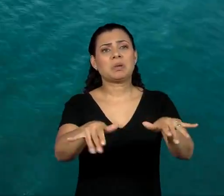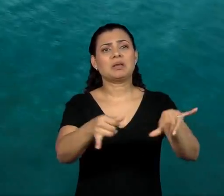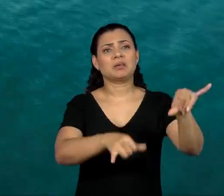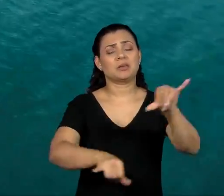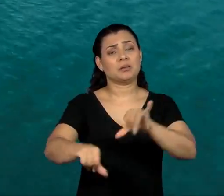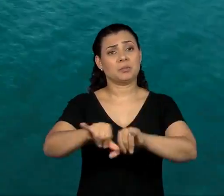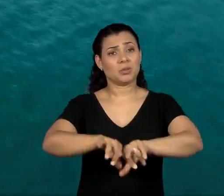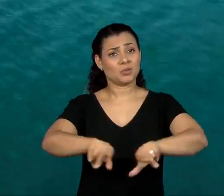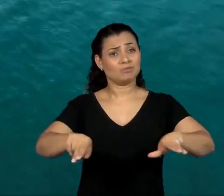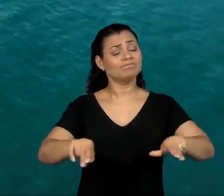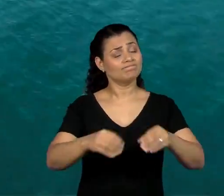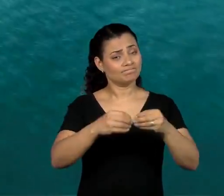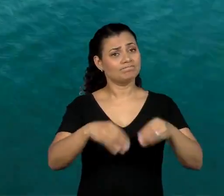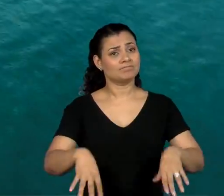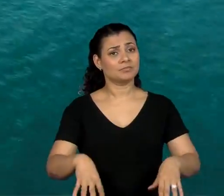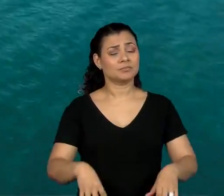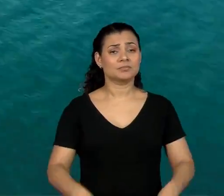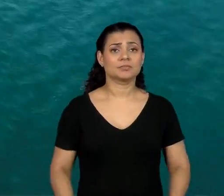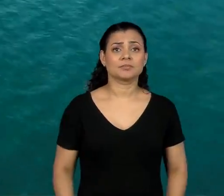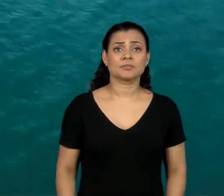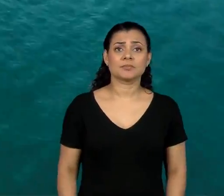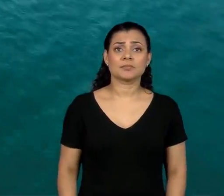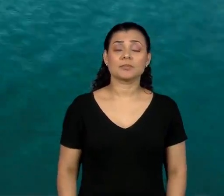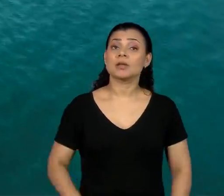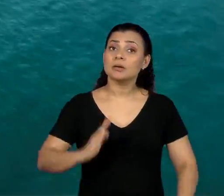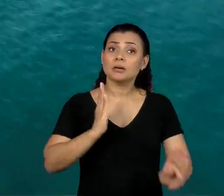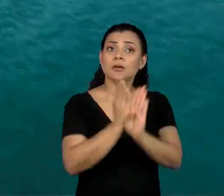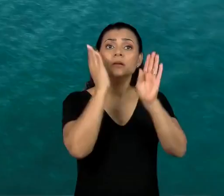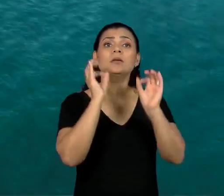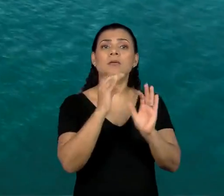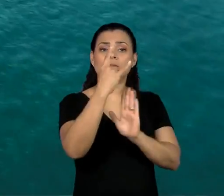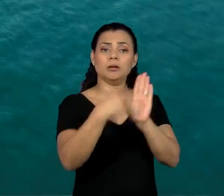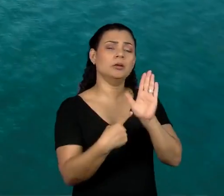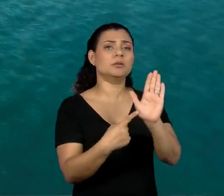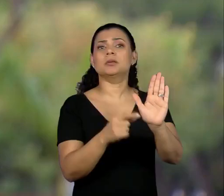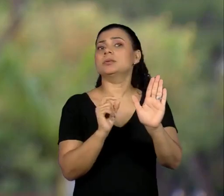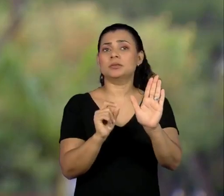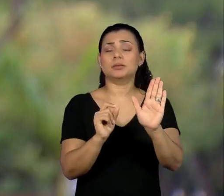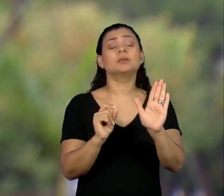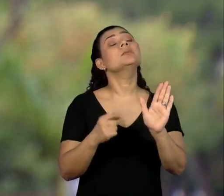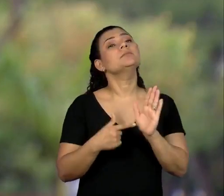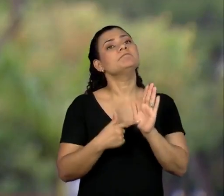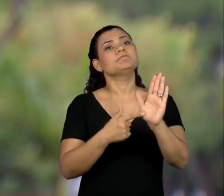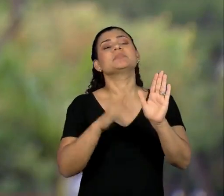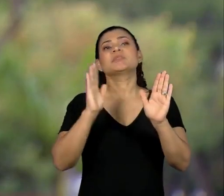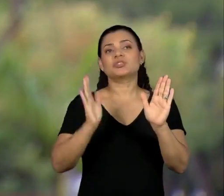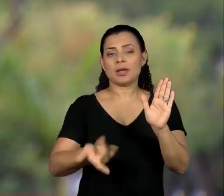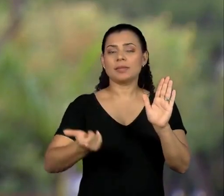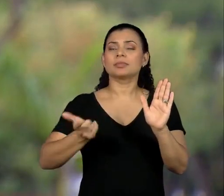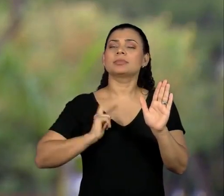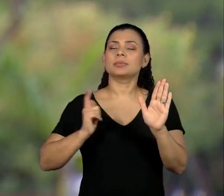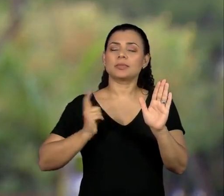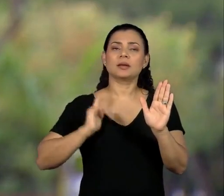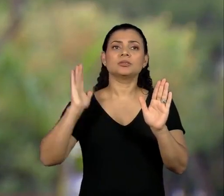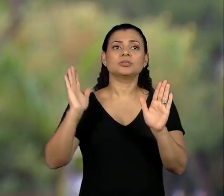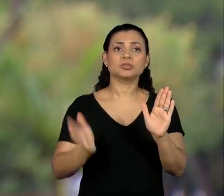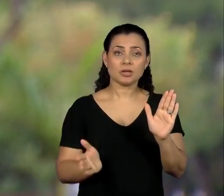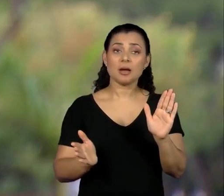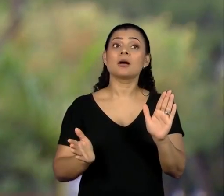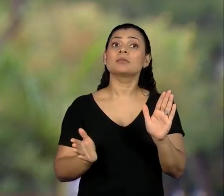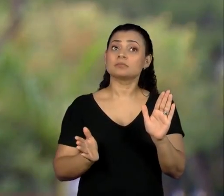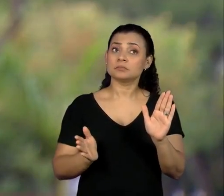químicos. Esse diagnóstico mostra que a gente já tem um arcabouço